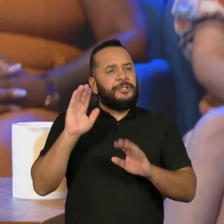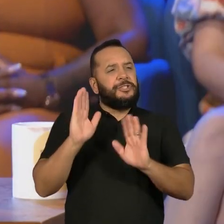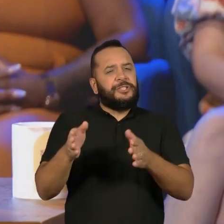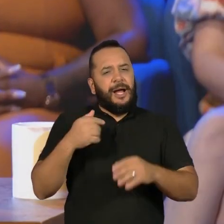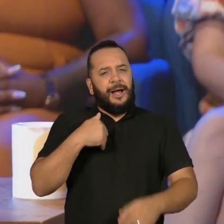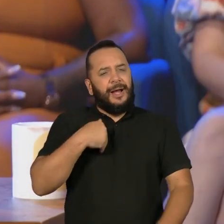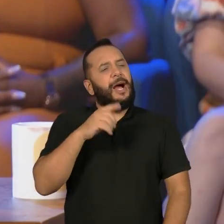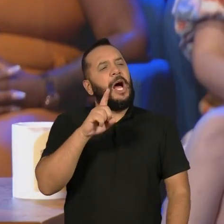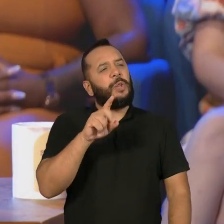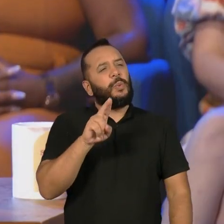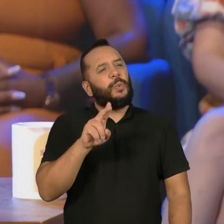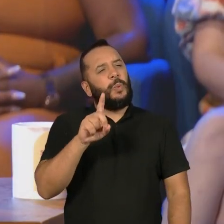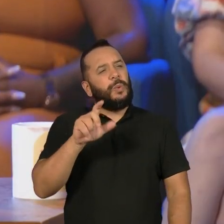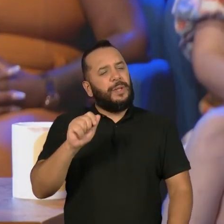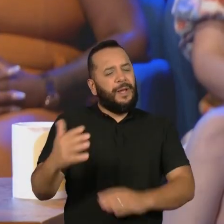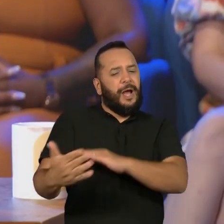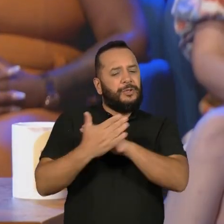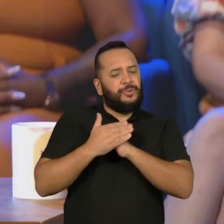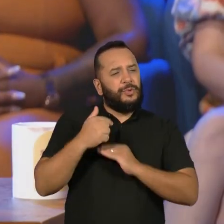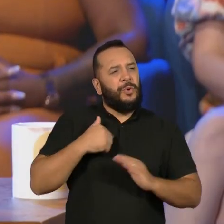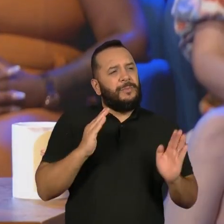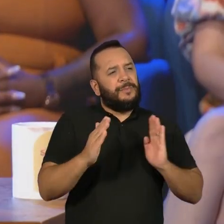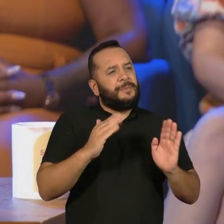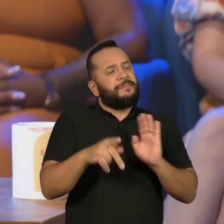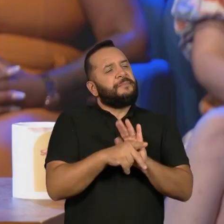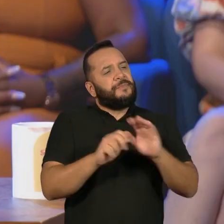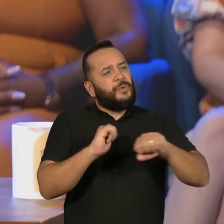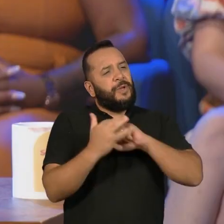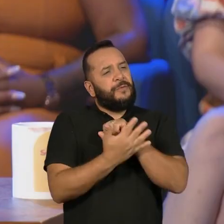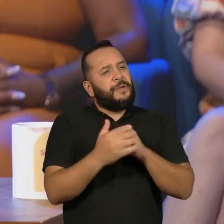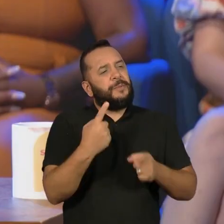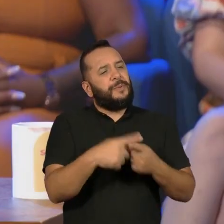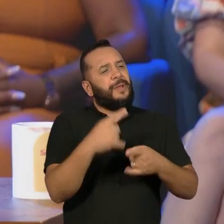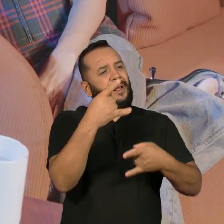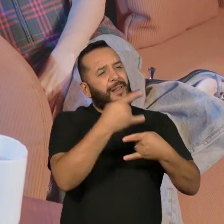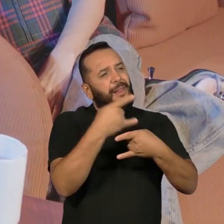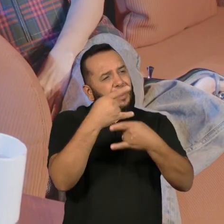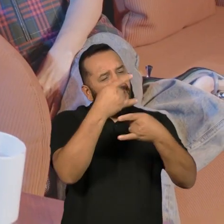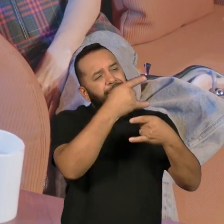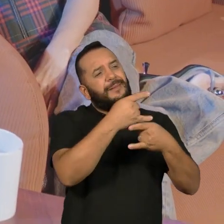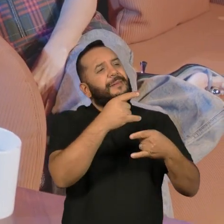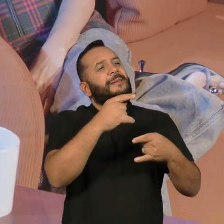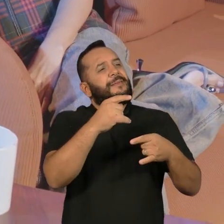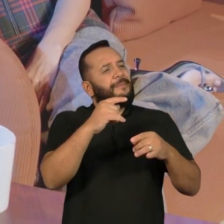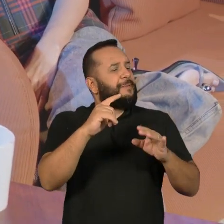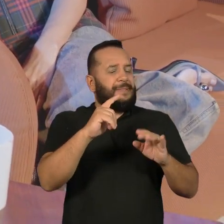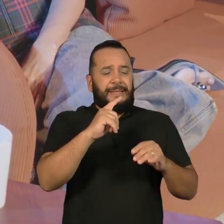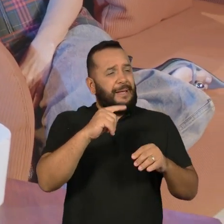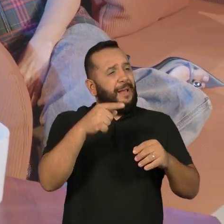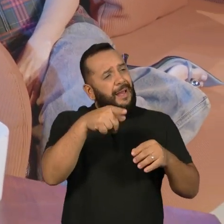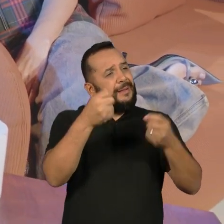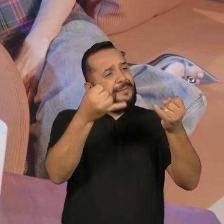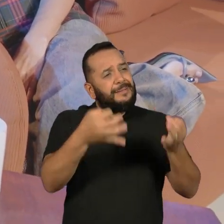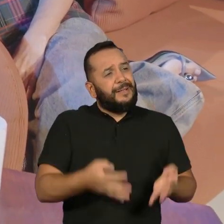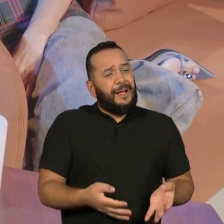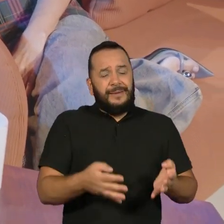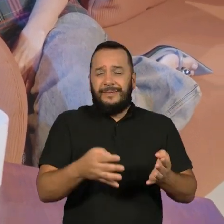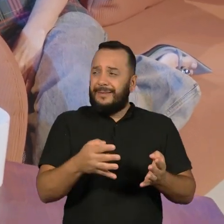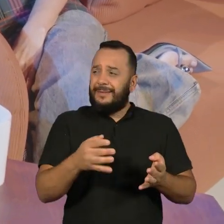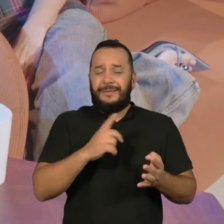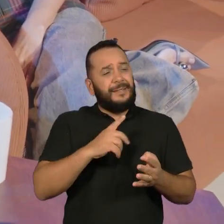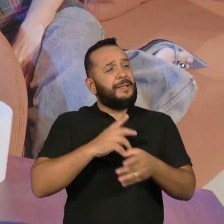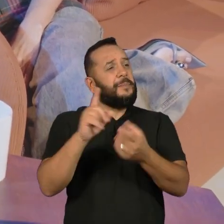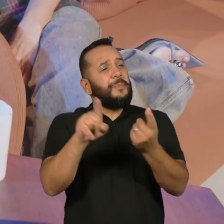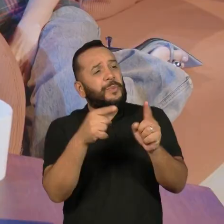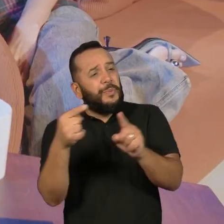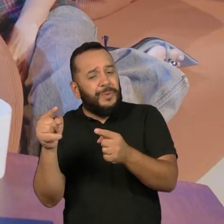no momento da Covid, as lives que ela fazia, as coisas que ela dizia, porque assim, não é só a música dela, é